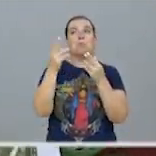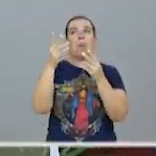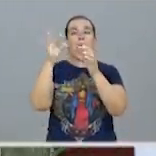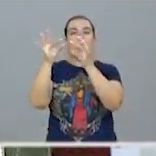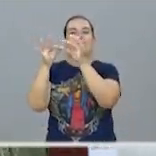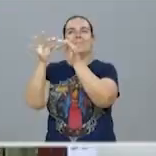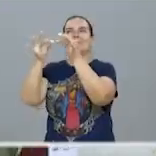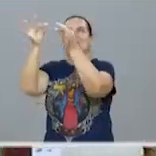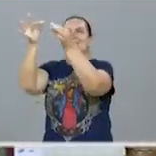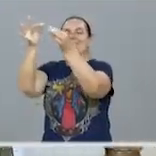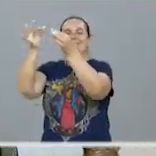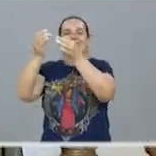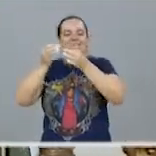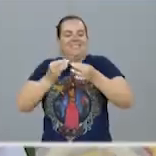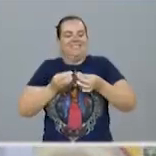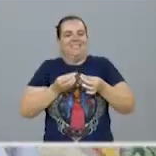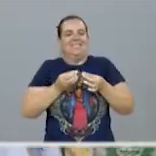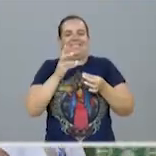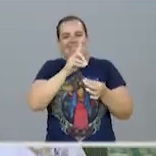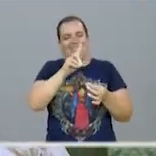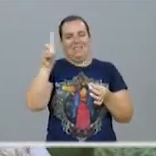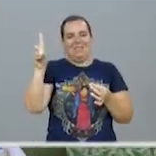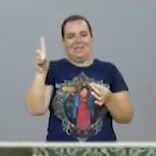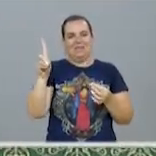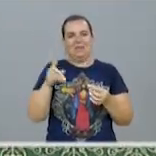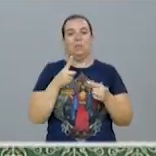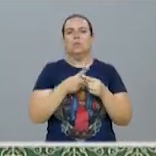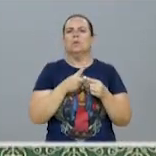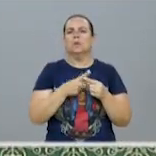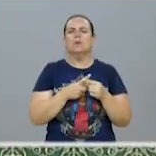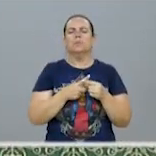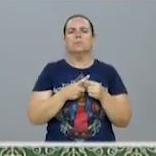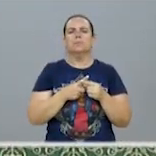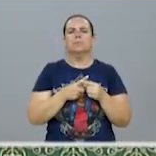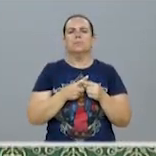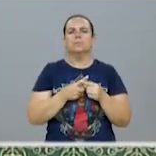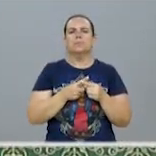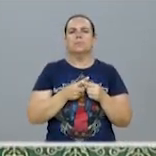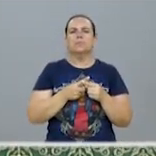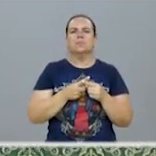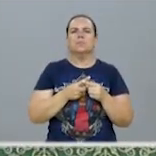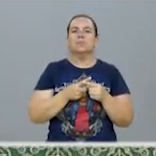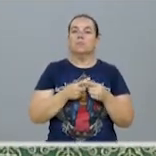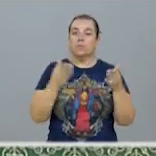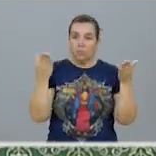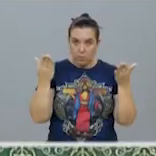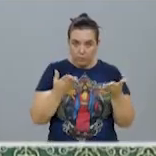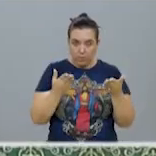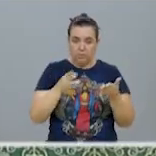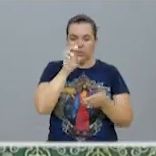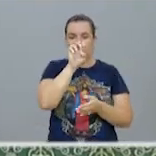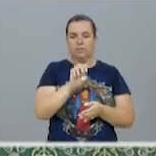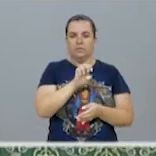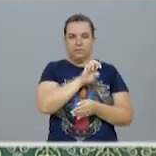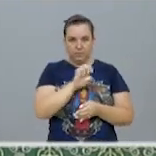Deus. E por que eu começava a dizer assim? Porque hoje no Evangelho,